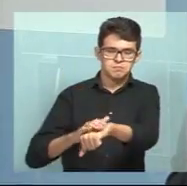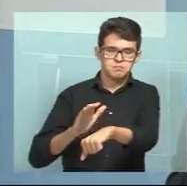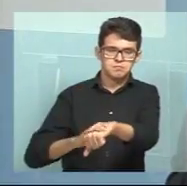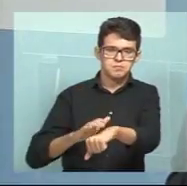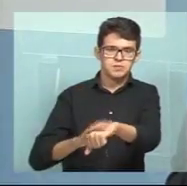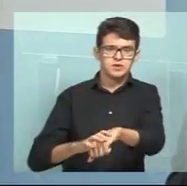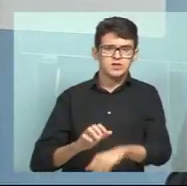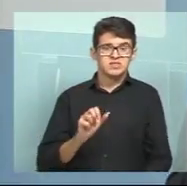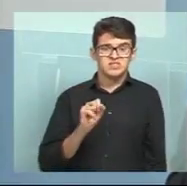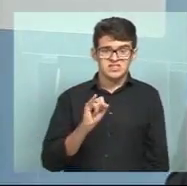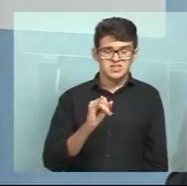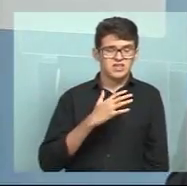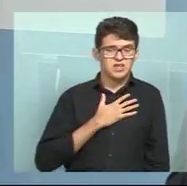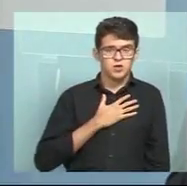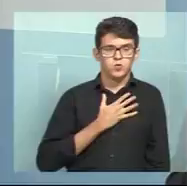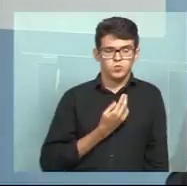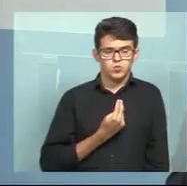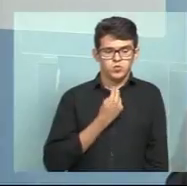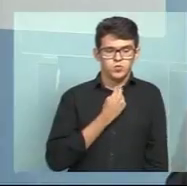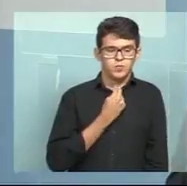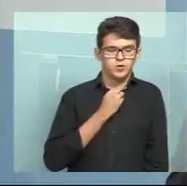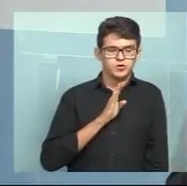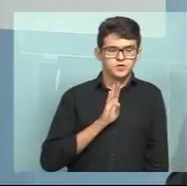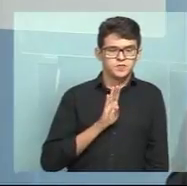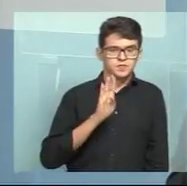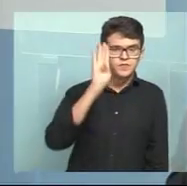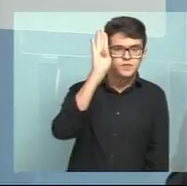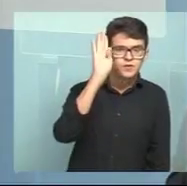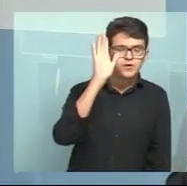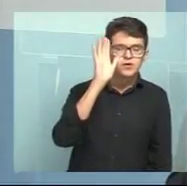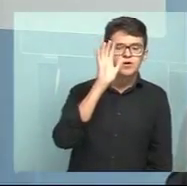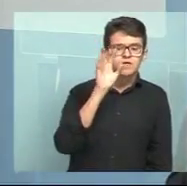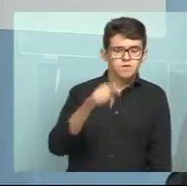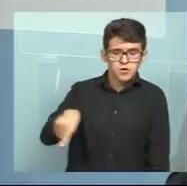que aconteça uma coisa indesejável.